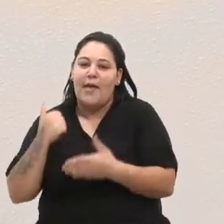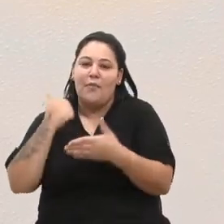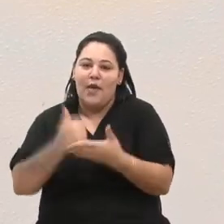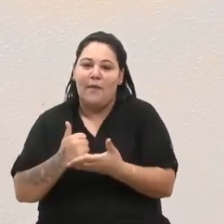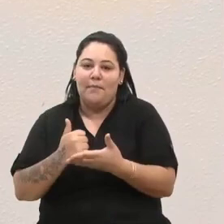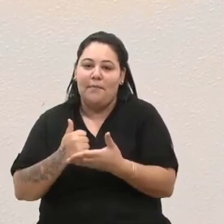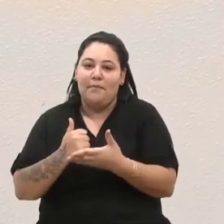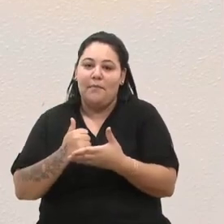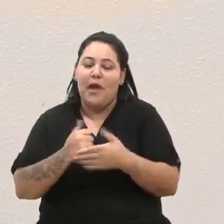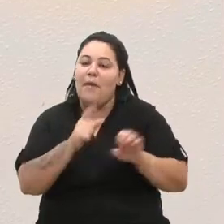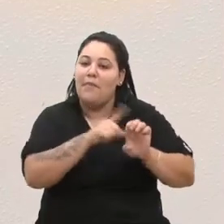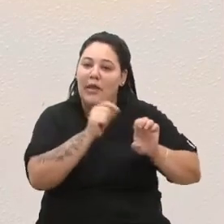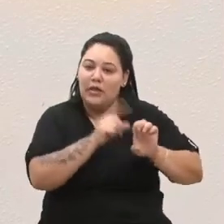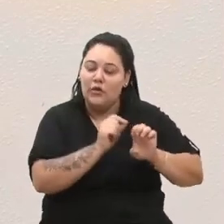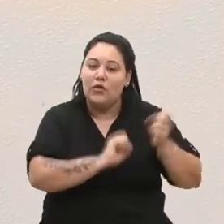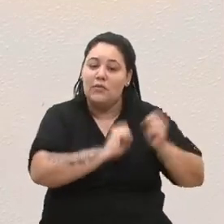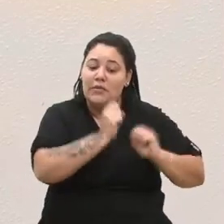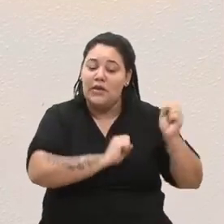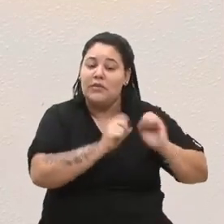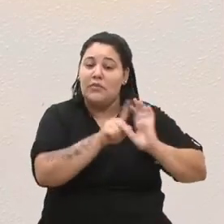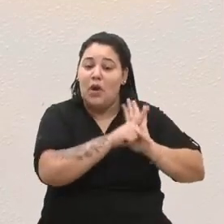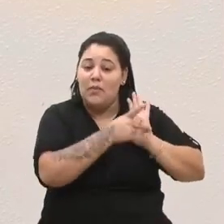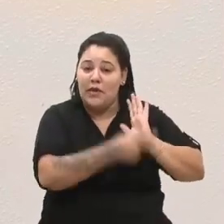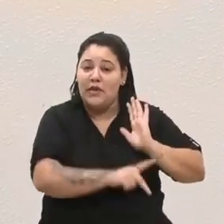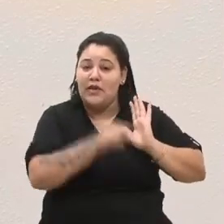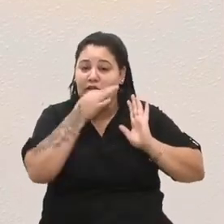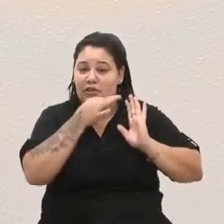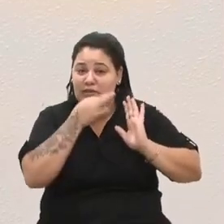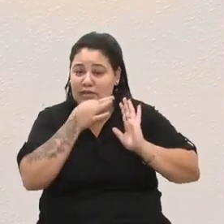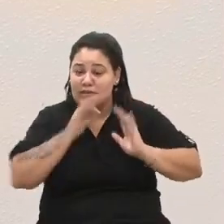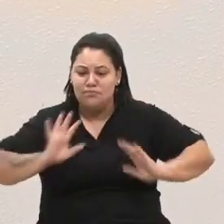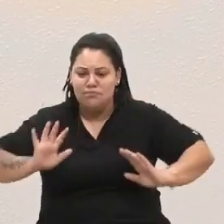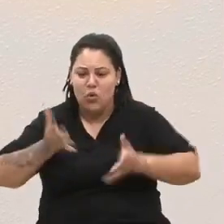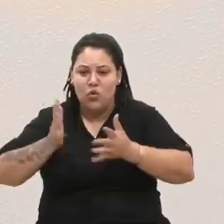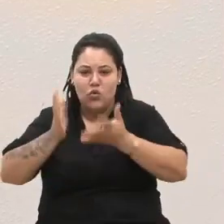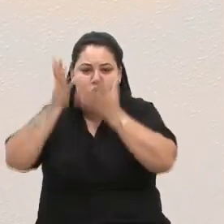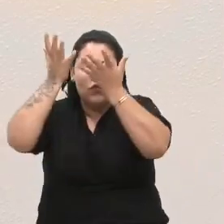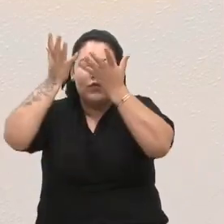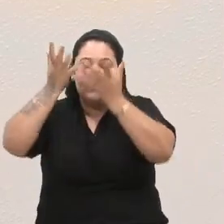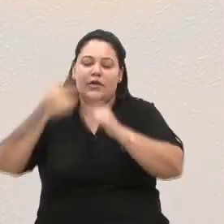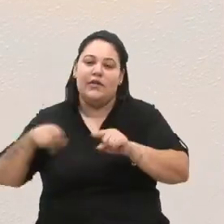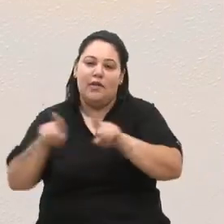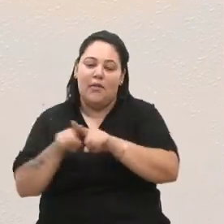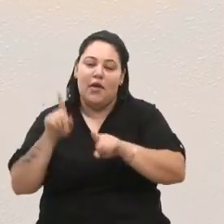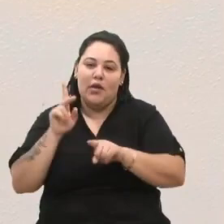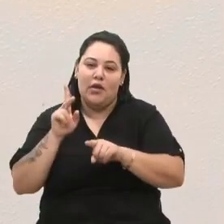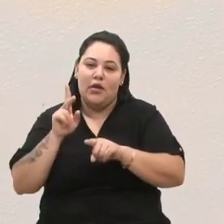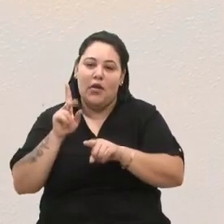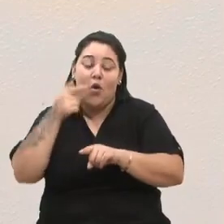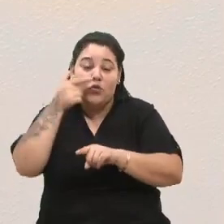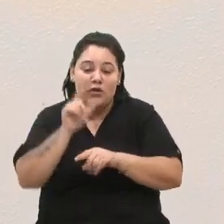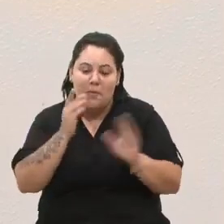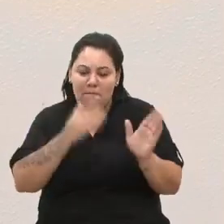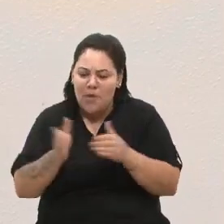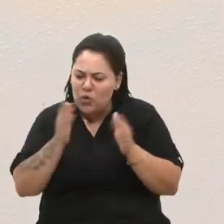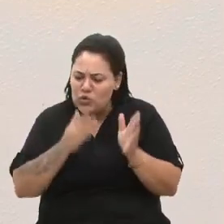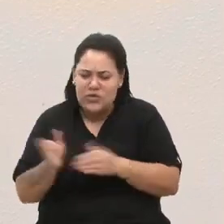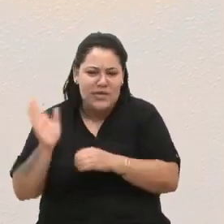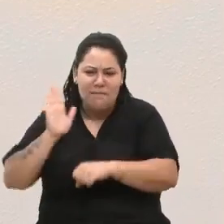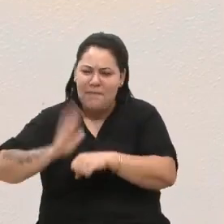pessoal se incentive, entre eles tenham incentivo, né, e consigam produzir cada vez mais para